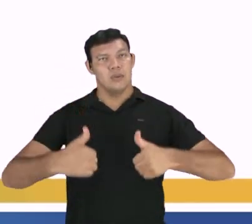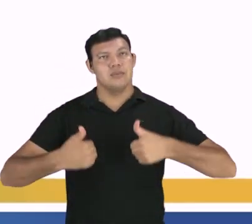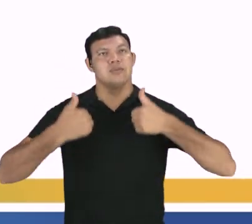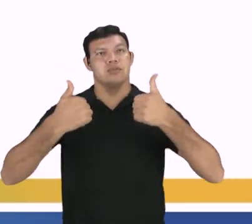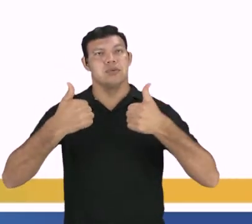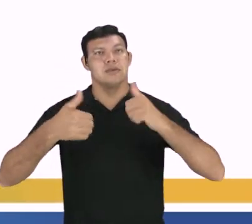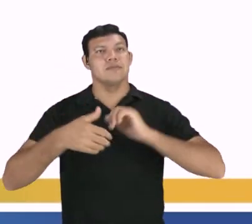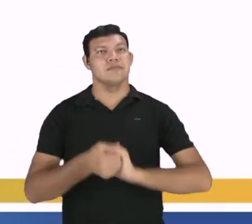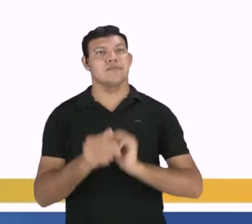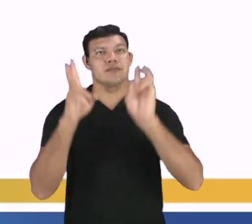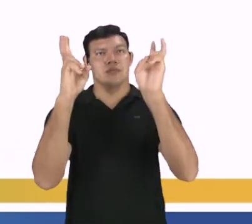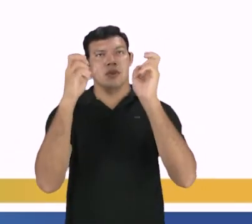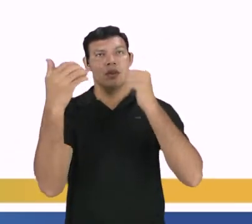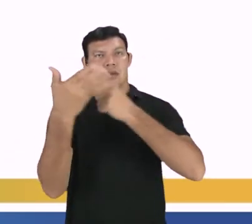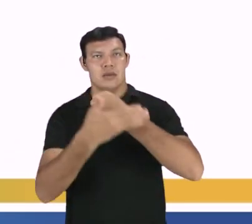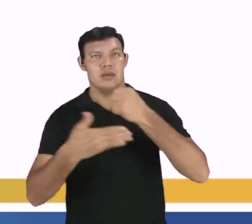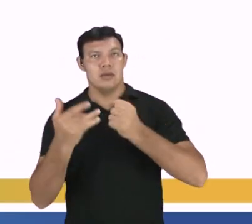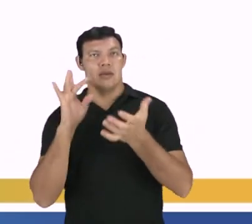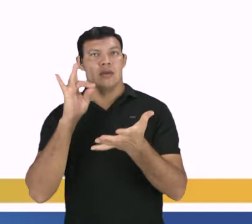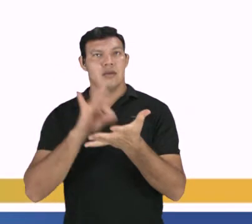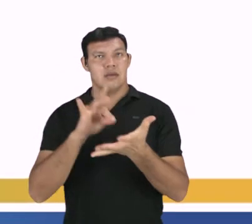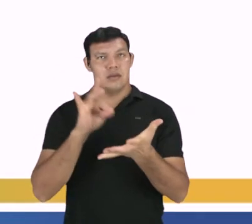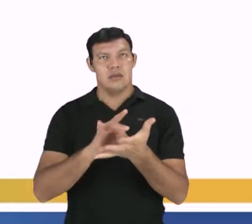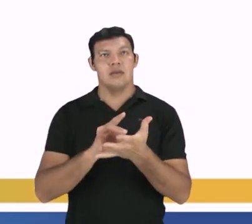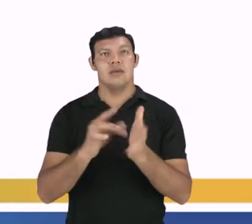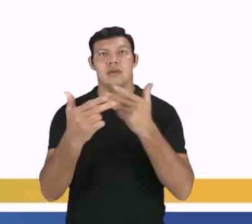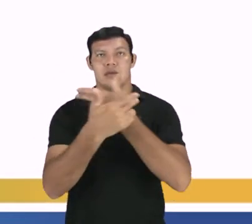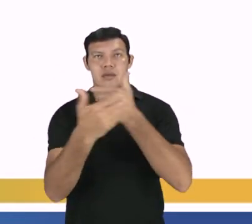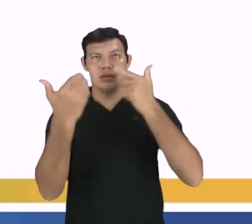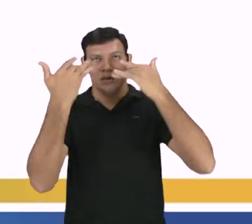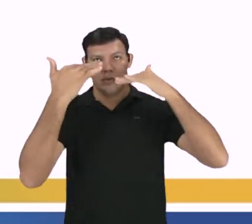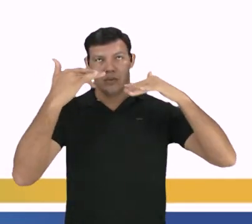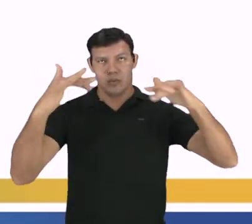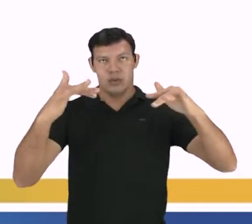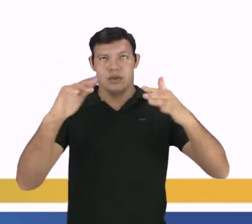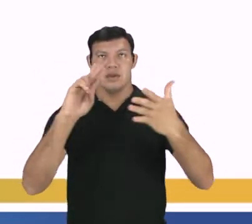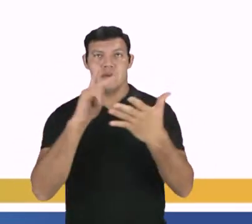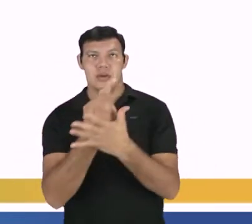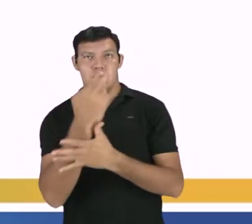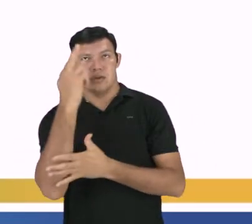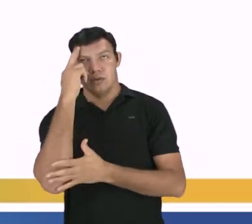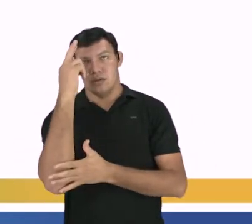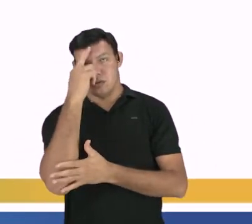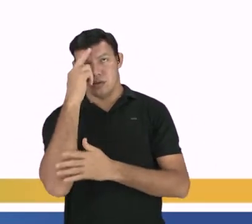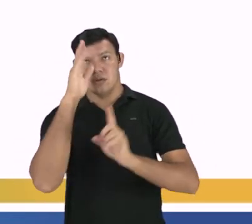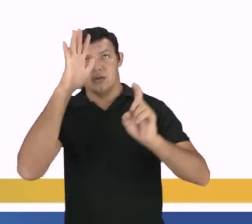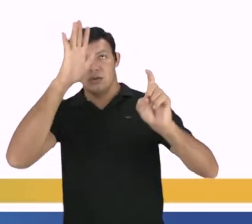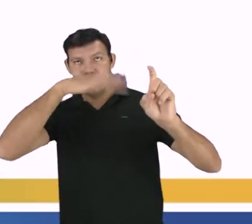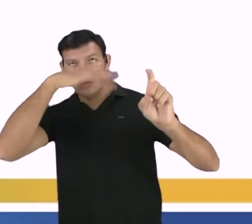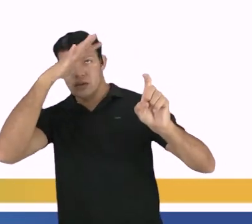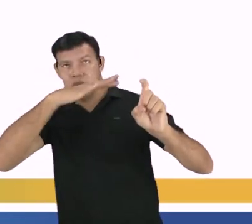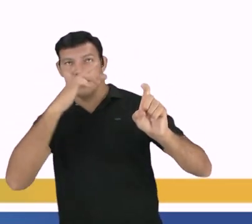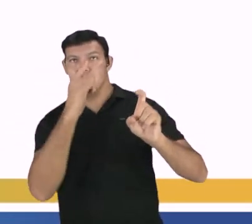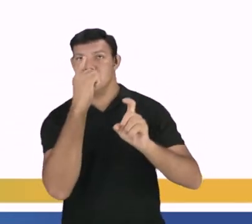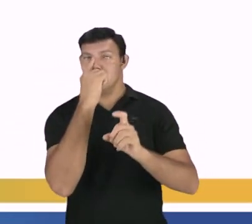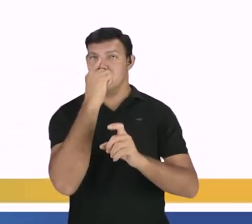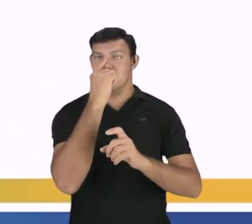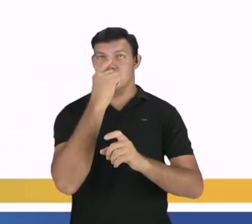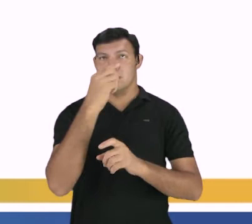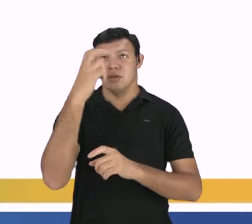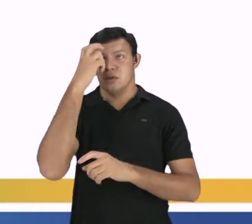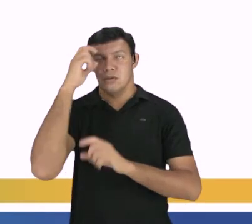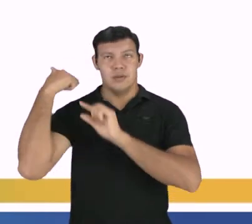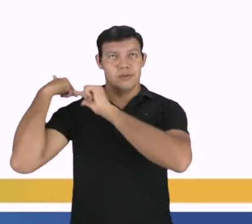positivismo, temas baseados na realidade, objetos e paisagens, fatos históricos, mitologia grega e cultura